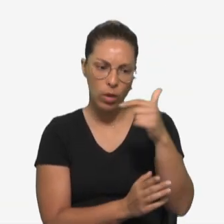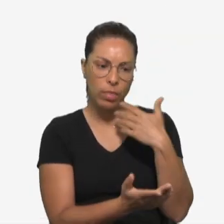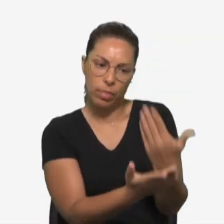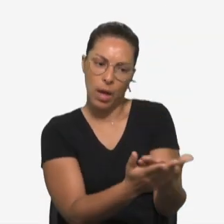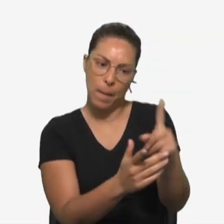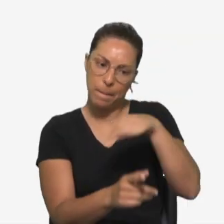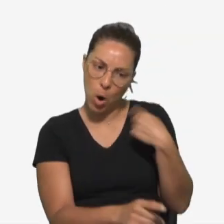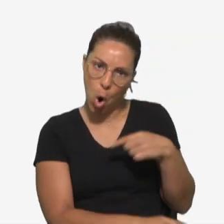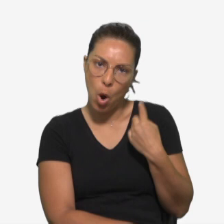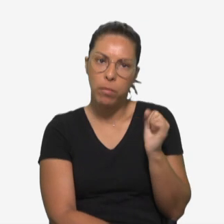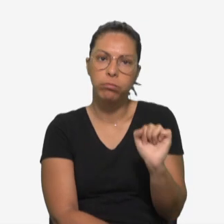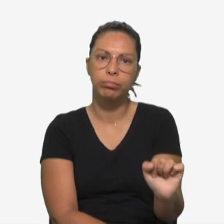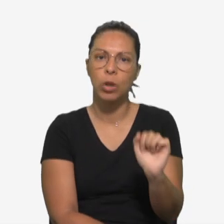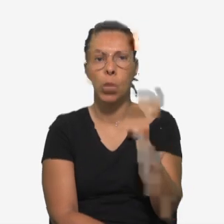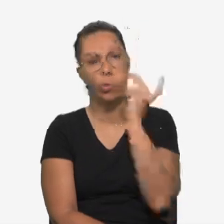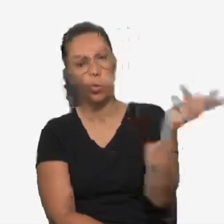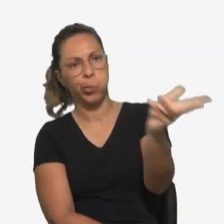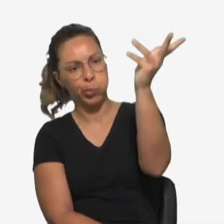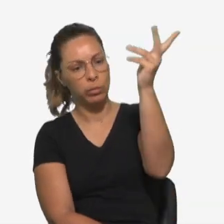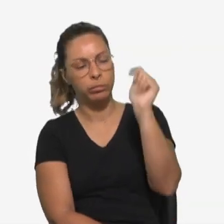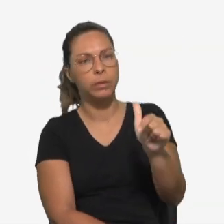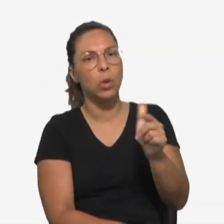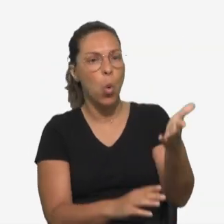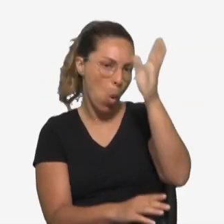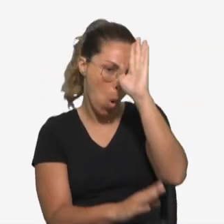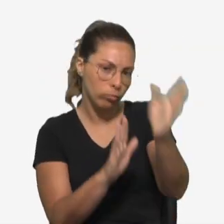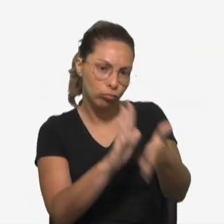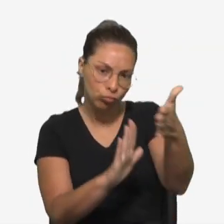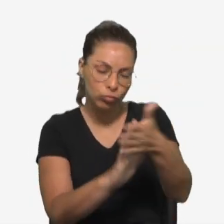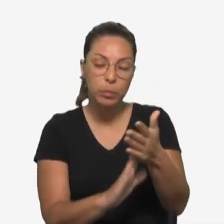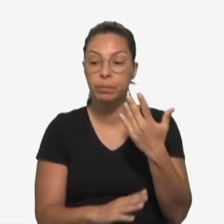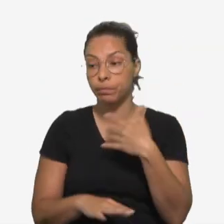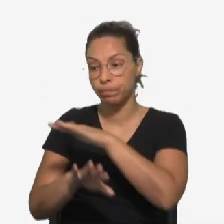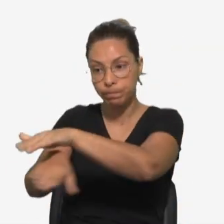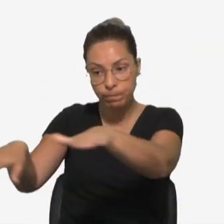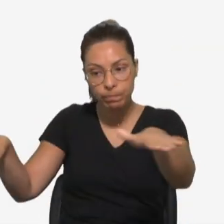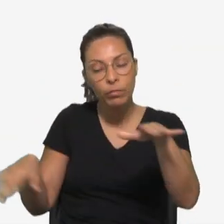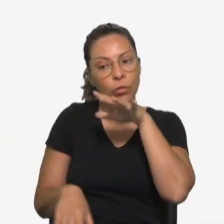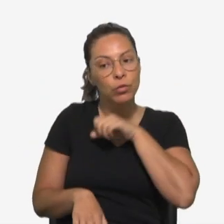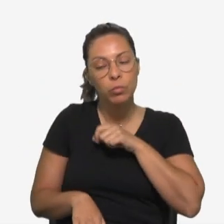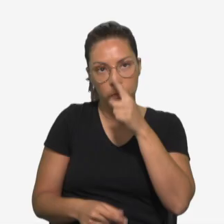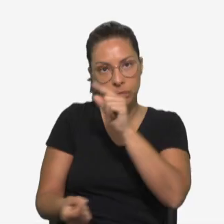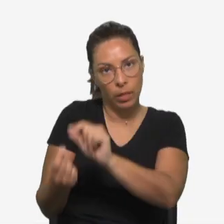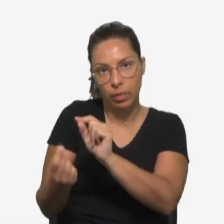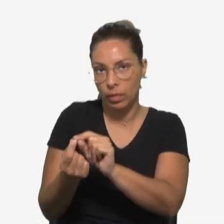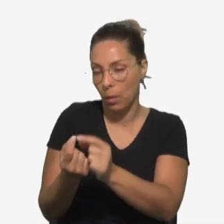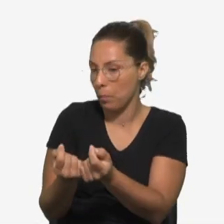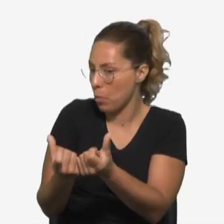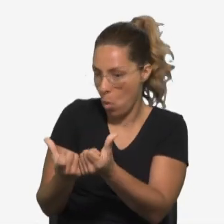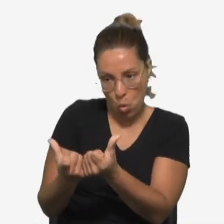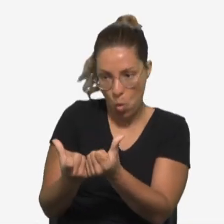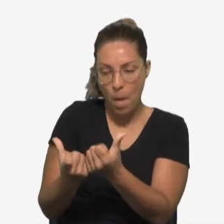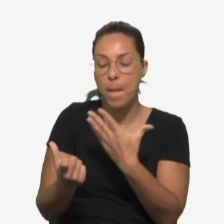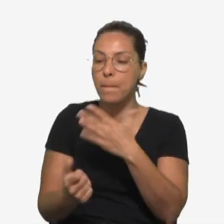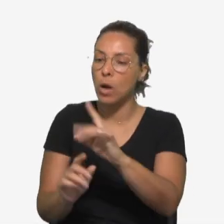e glorificá-lo-á sem demora. Meus filhos, é por pouco tempo que ainda estou convosco. Dou-vos um